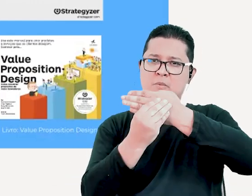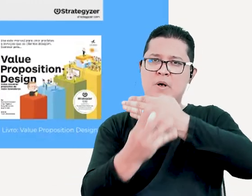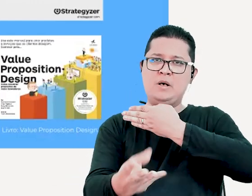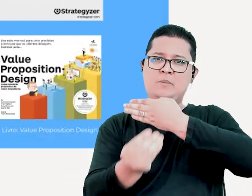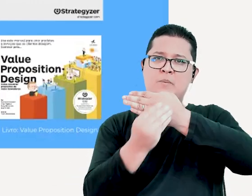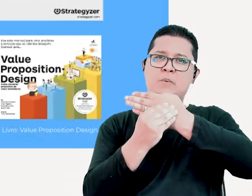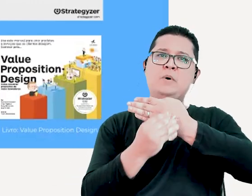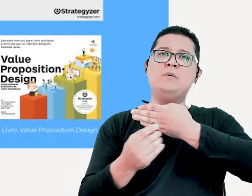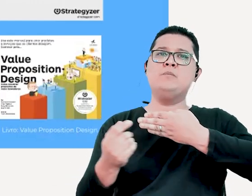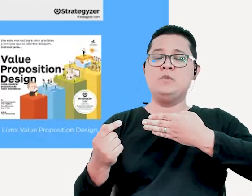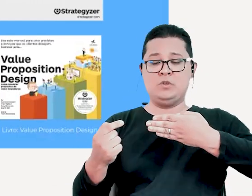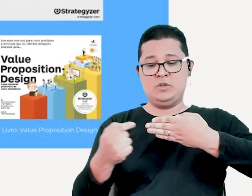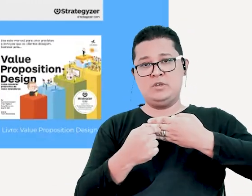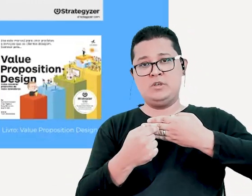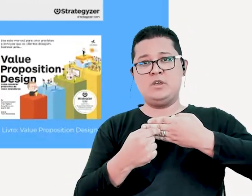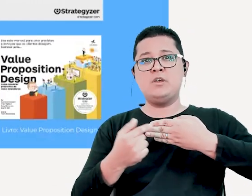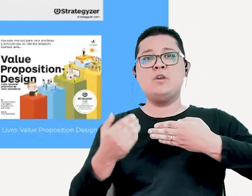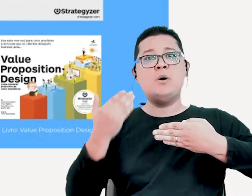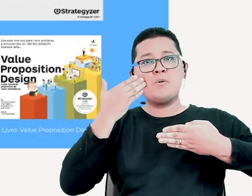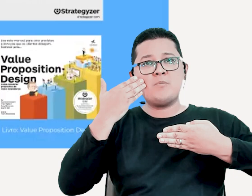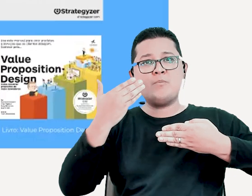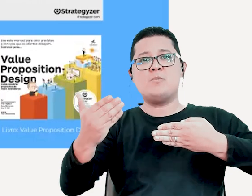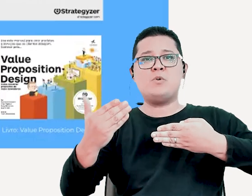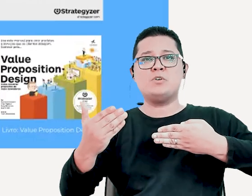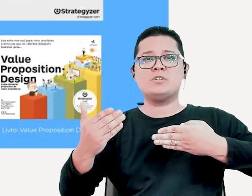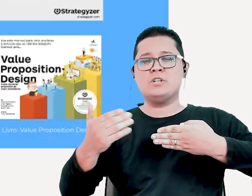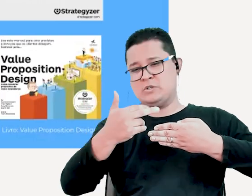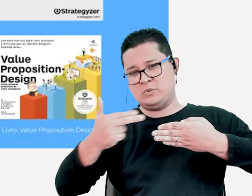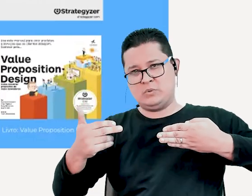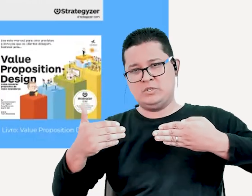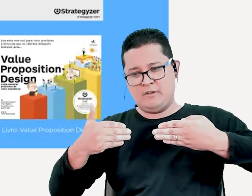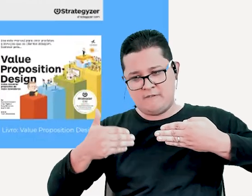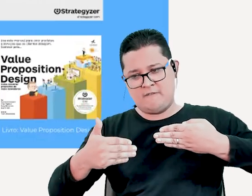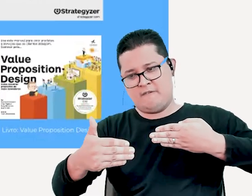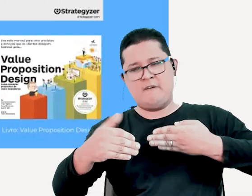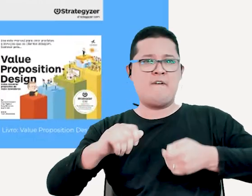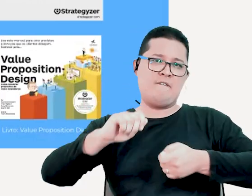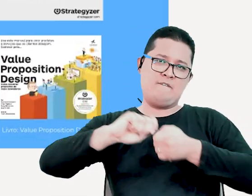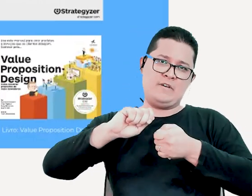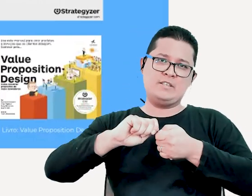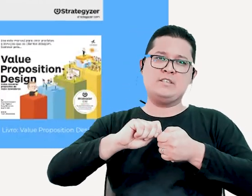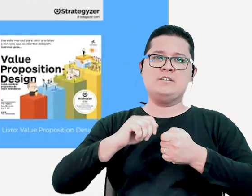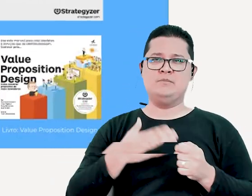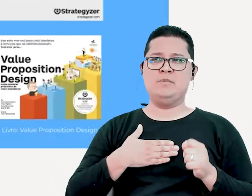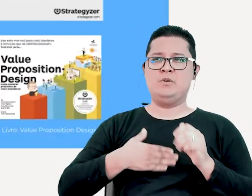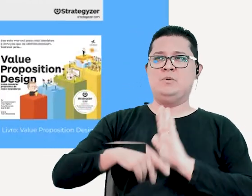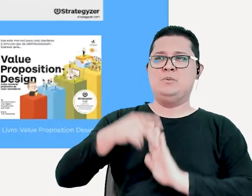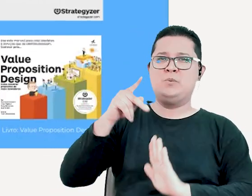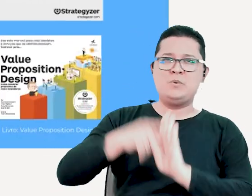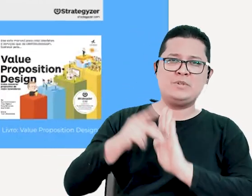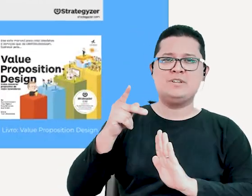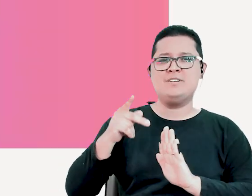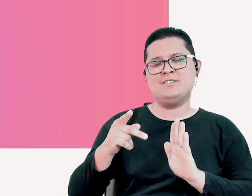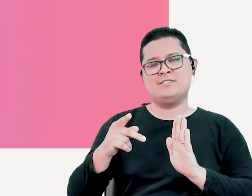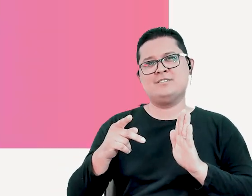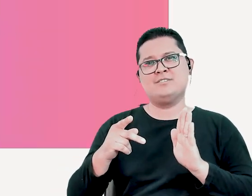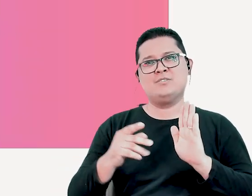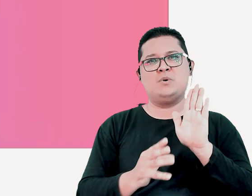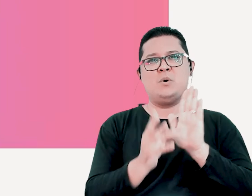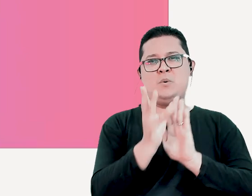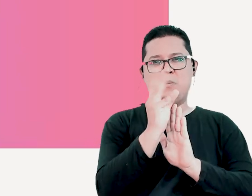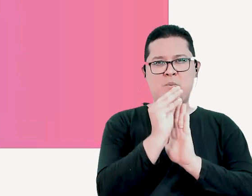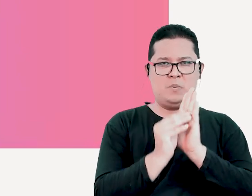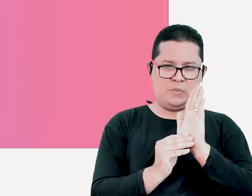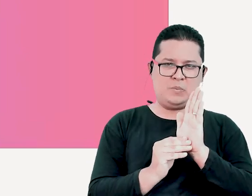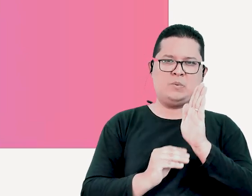os próximos passos que você quer atacar aí no seu projeto de Content Ops, né? Então,